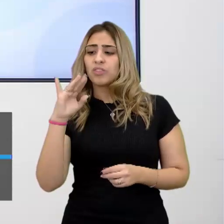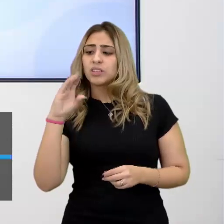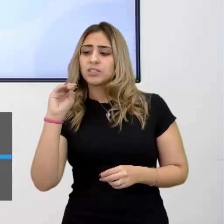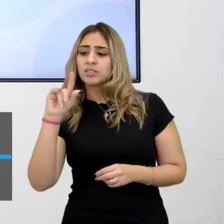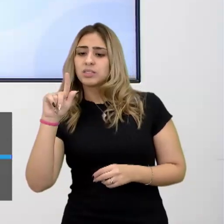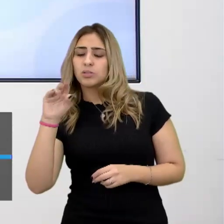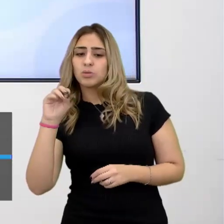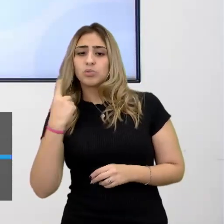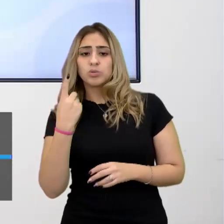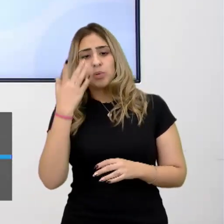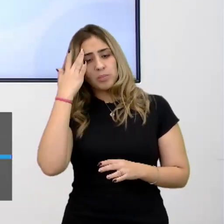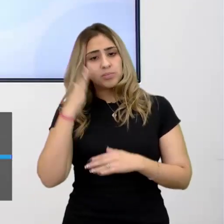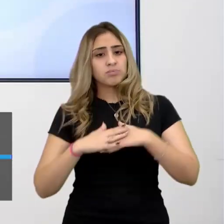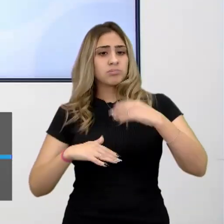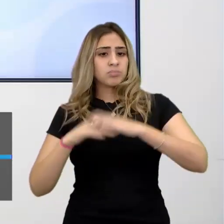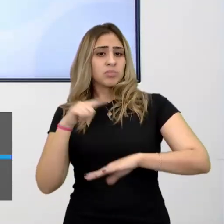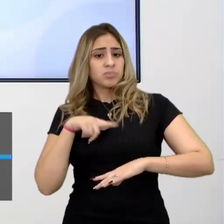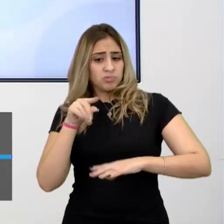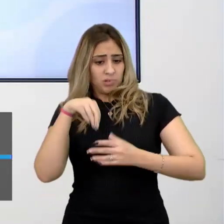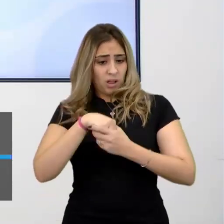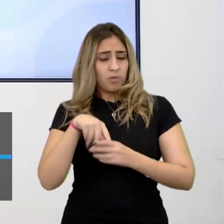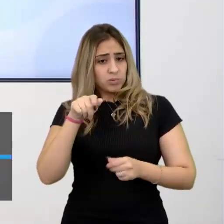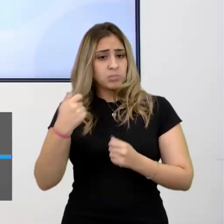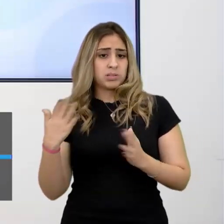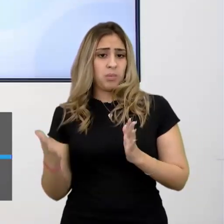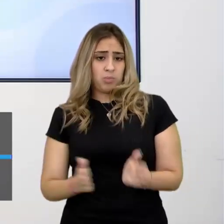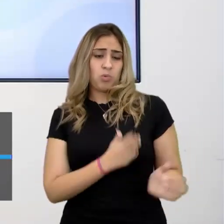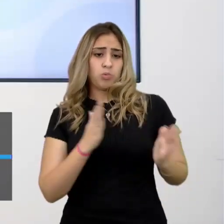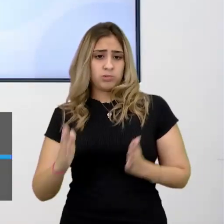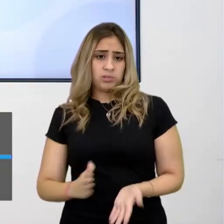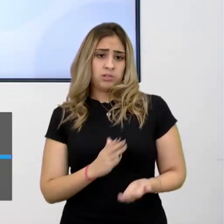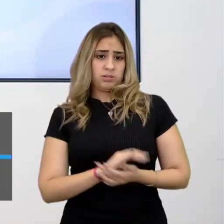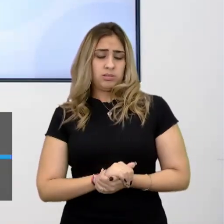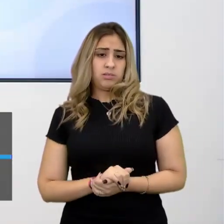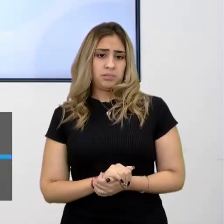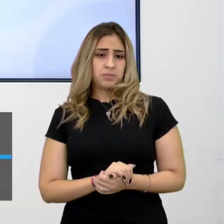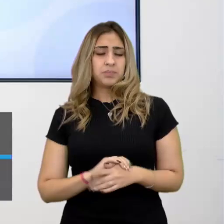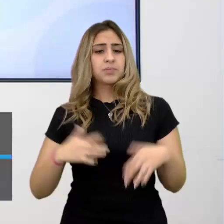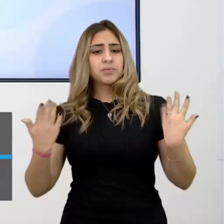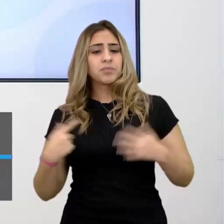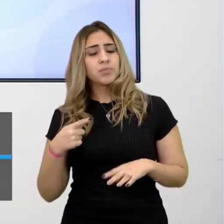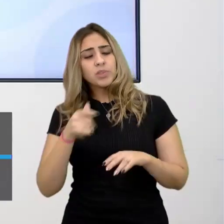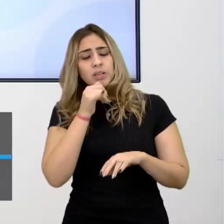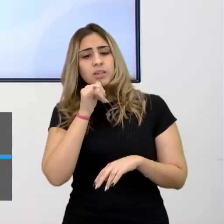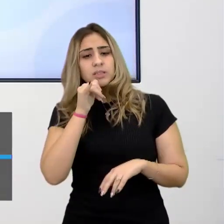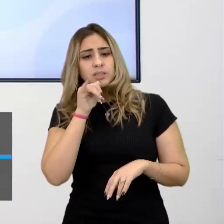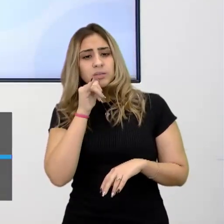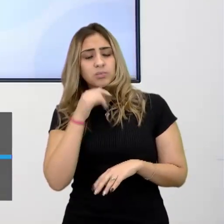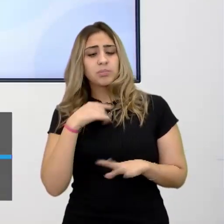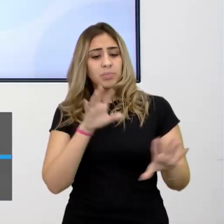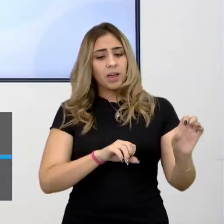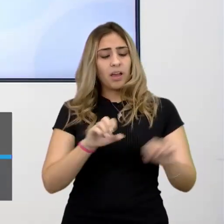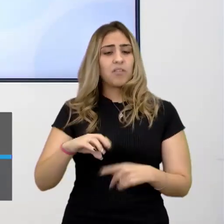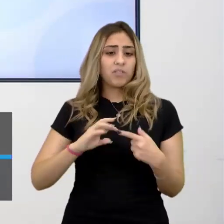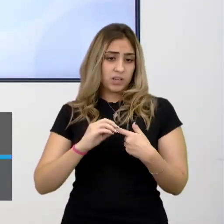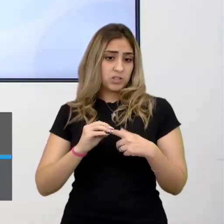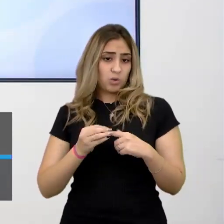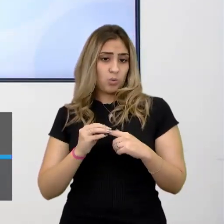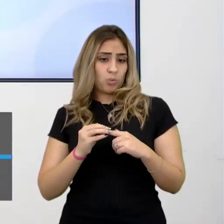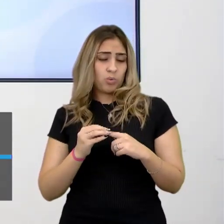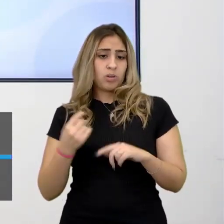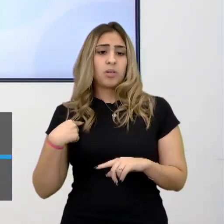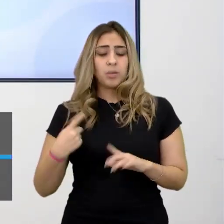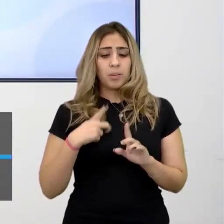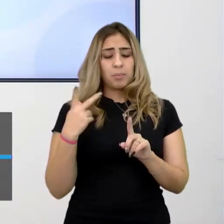por exemplo. Você senta lá, você tem que produzir. Deu um tema, ele vai lá e produz. E aí foi o que eu dei exemplo do catar feijão, que para ele você